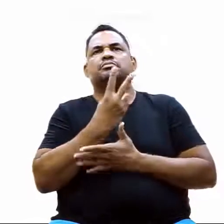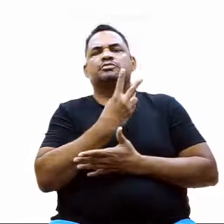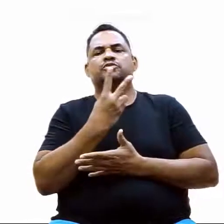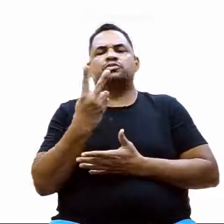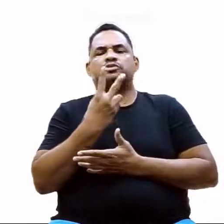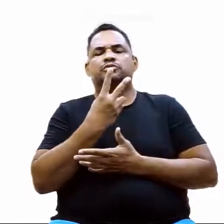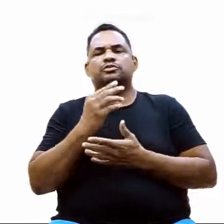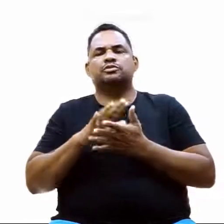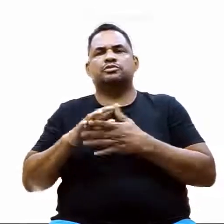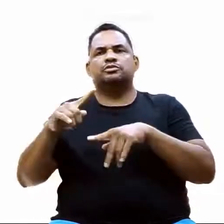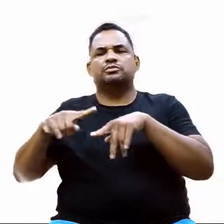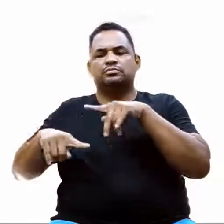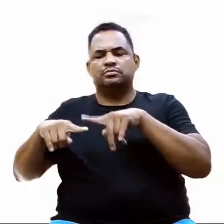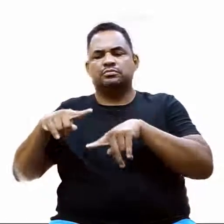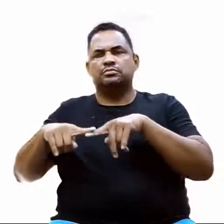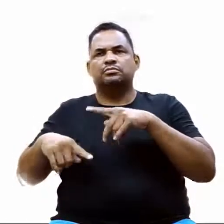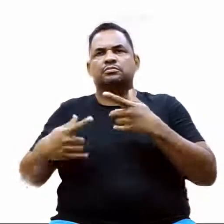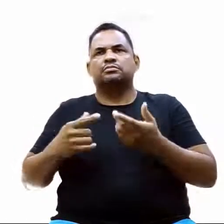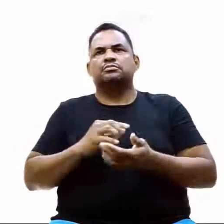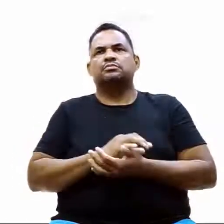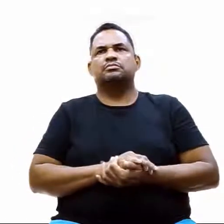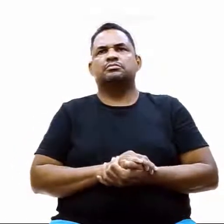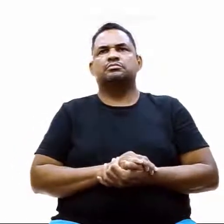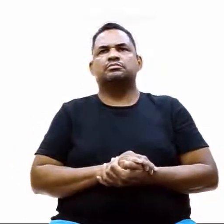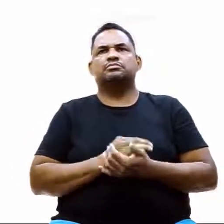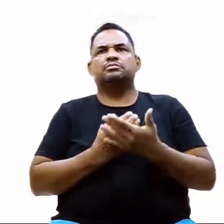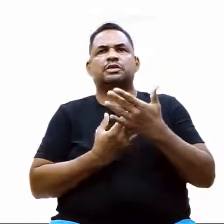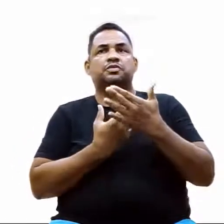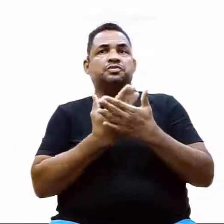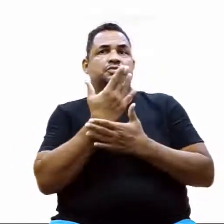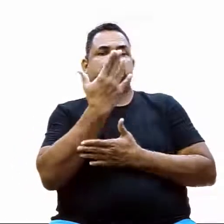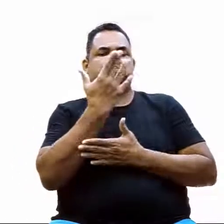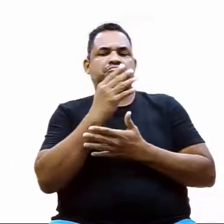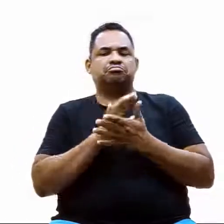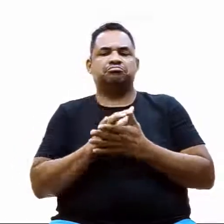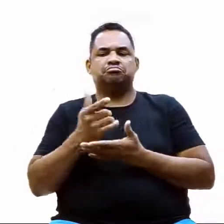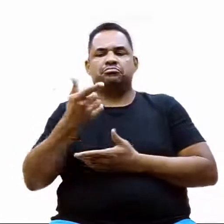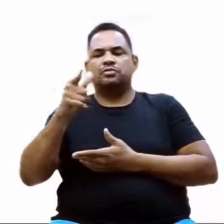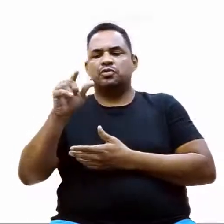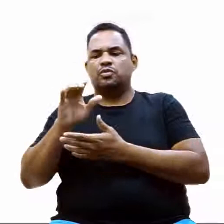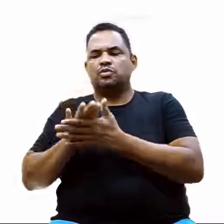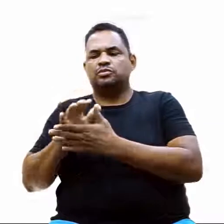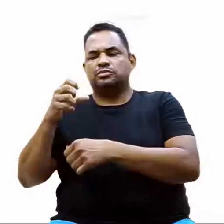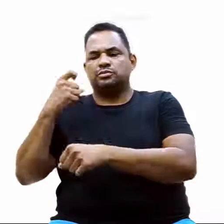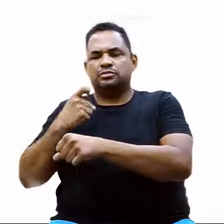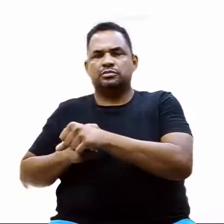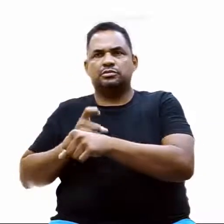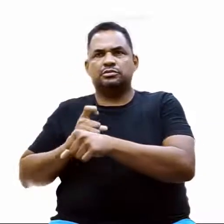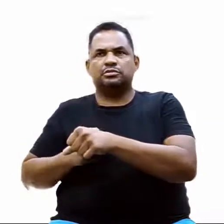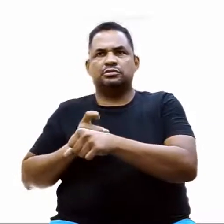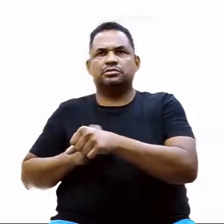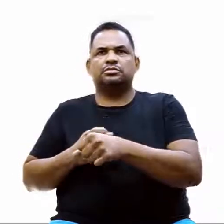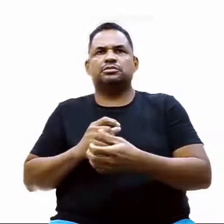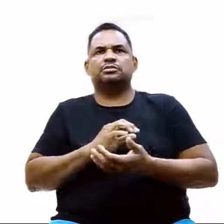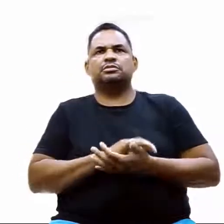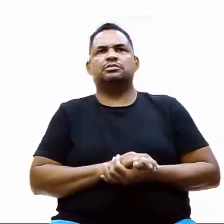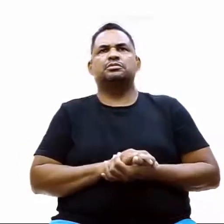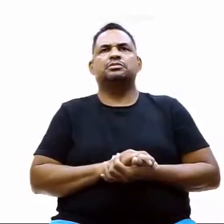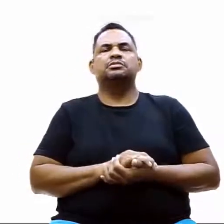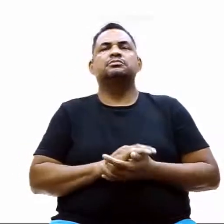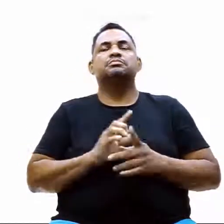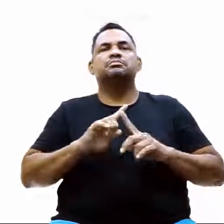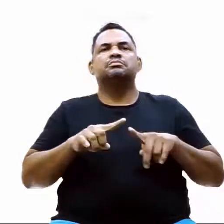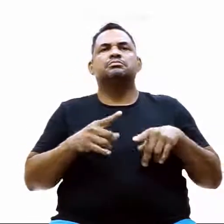produtos. Um na fase gasosa, outro na fase sólida. No